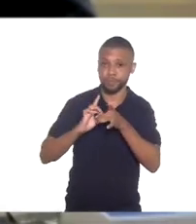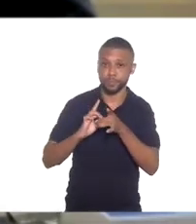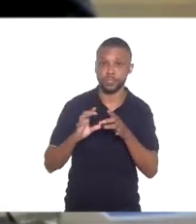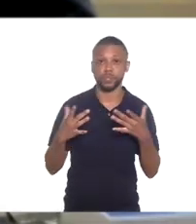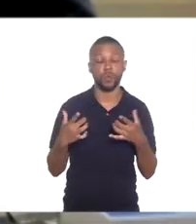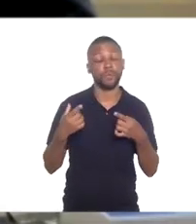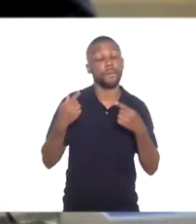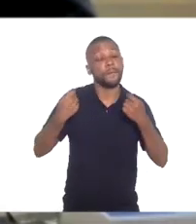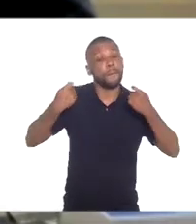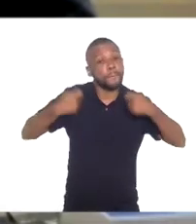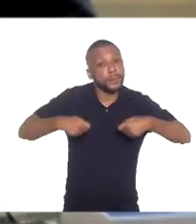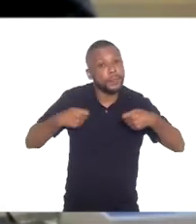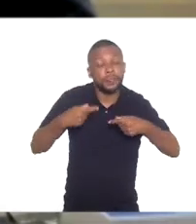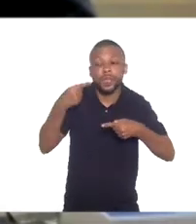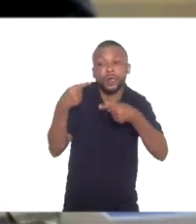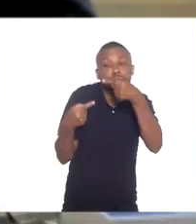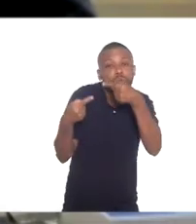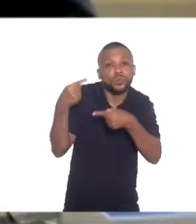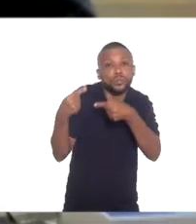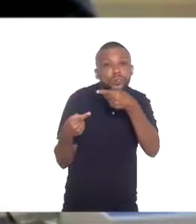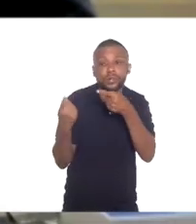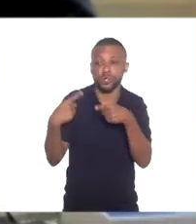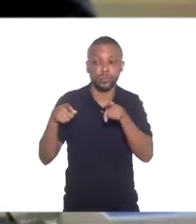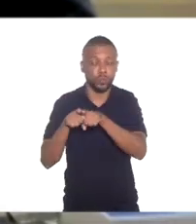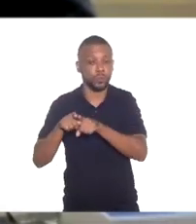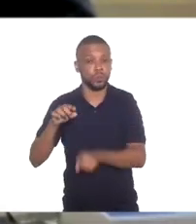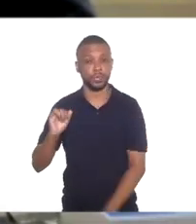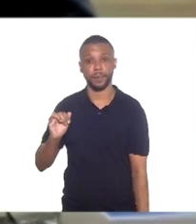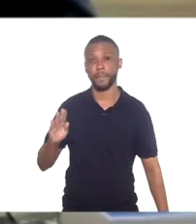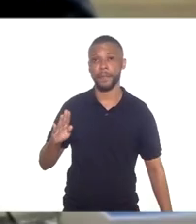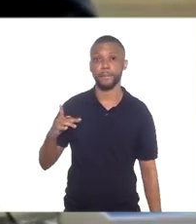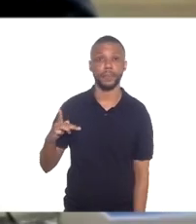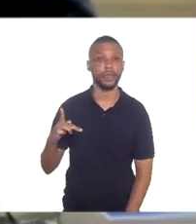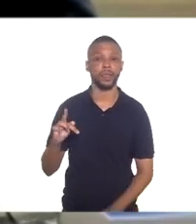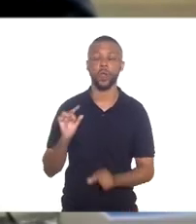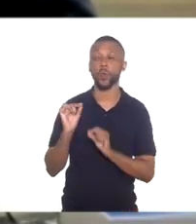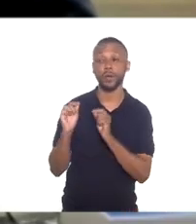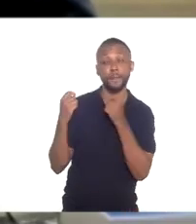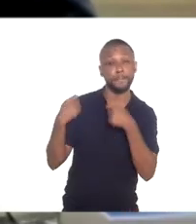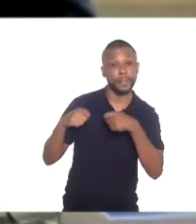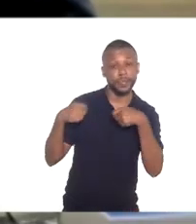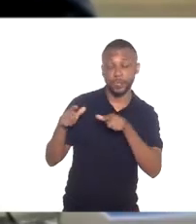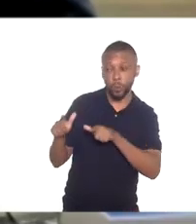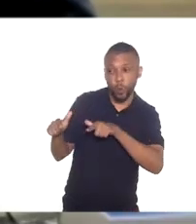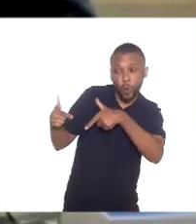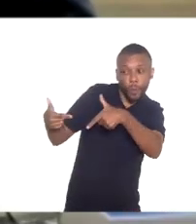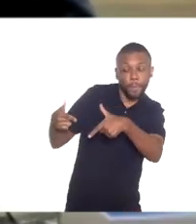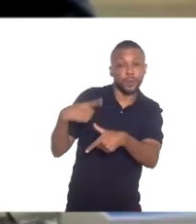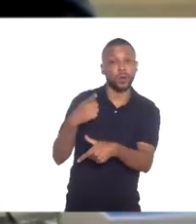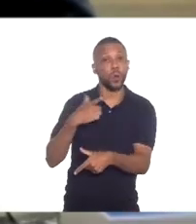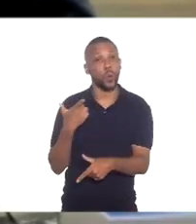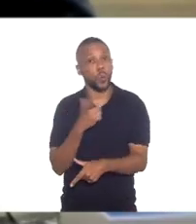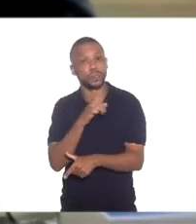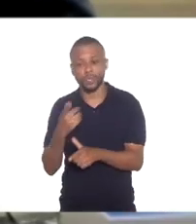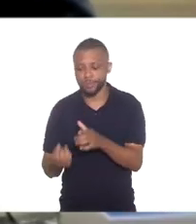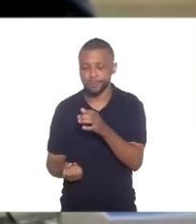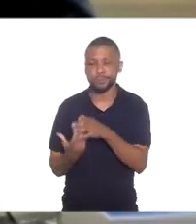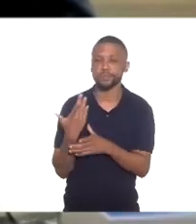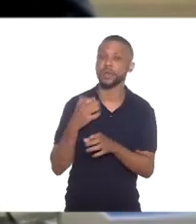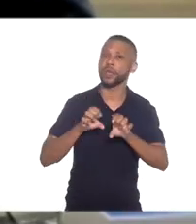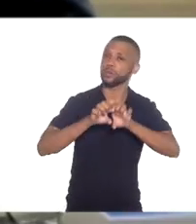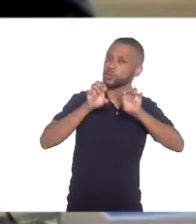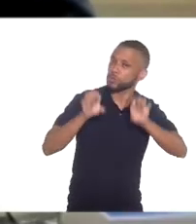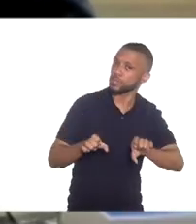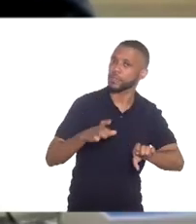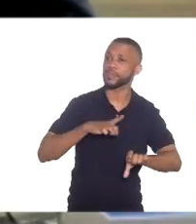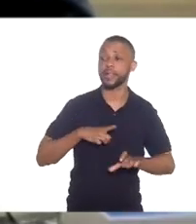IBP. O que é necessário para que o Estado possa brigar para ter essas estruturas aqui, para que a gente possa ter